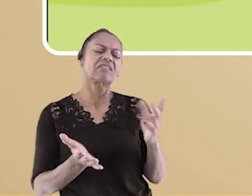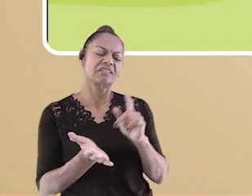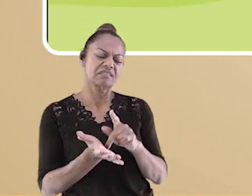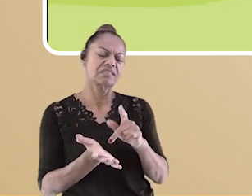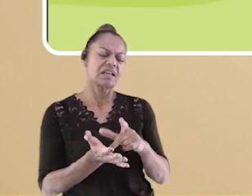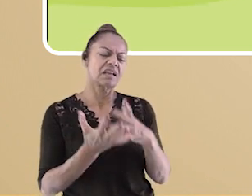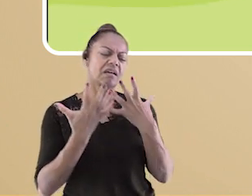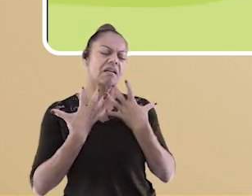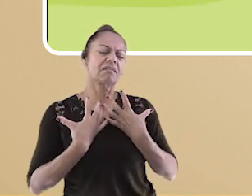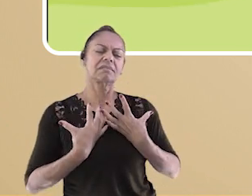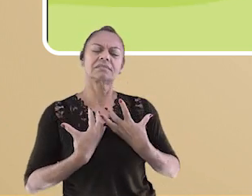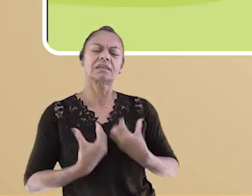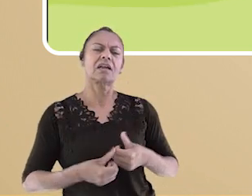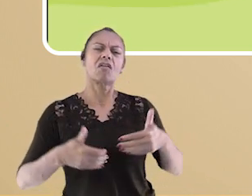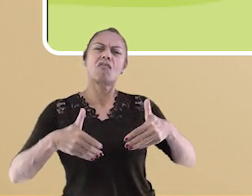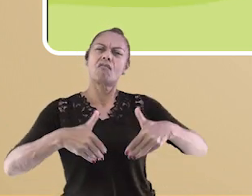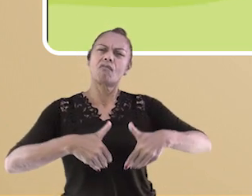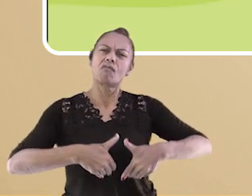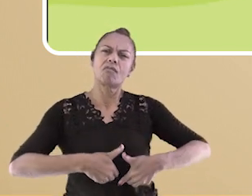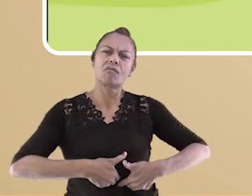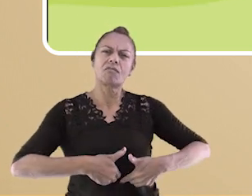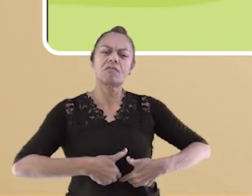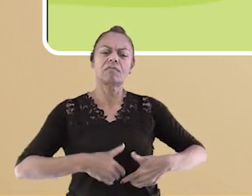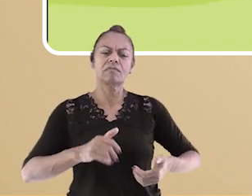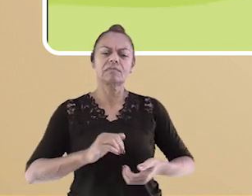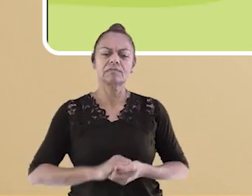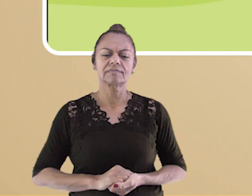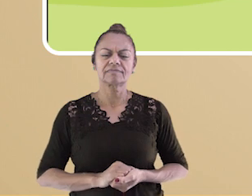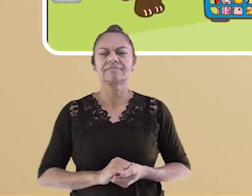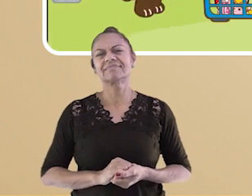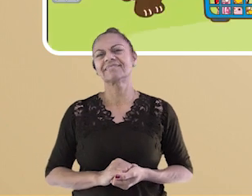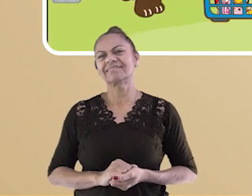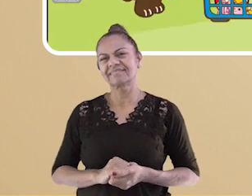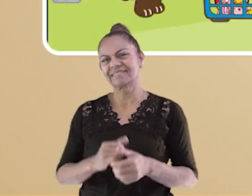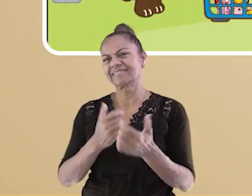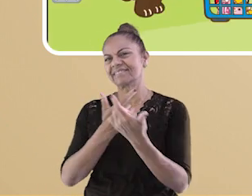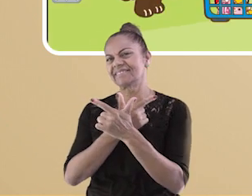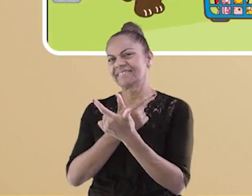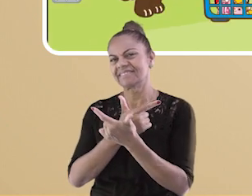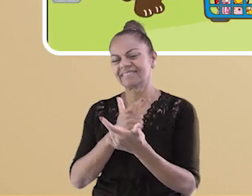tô cansado e com muita fome.